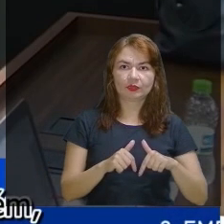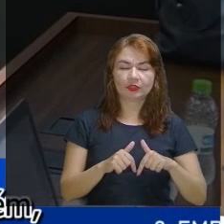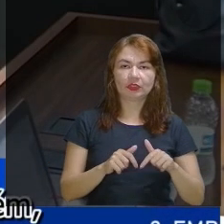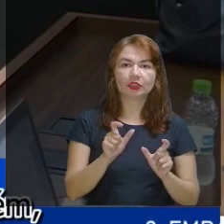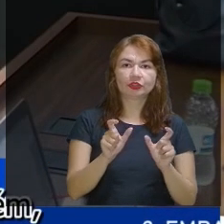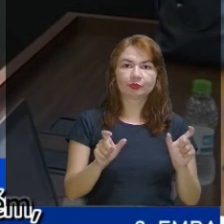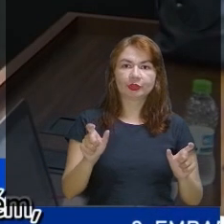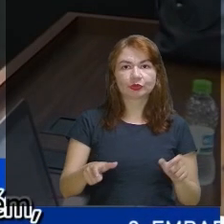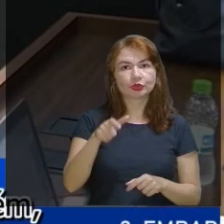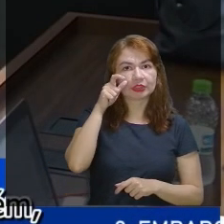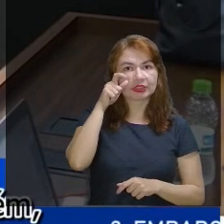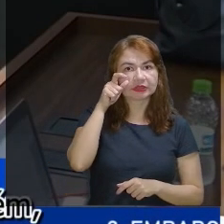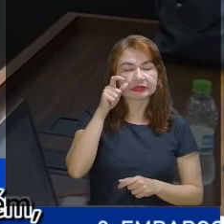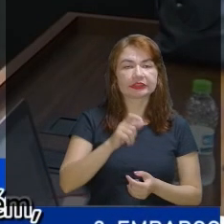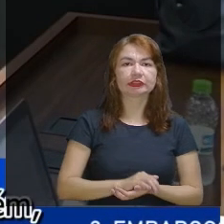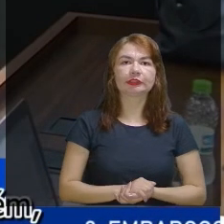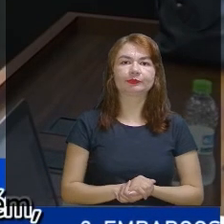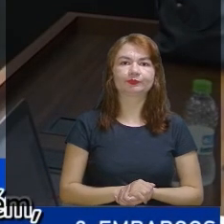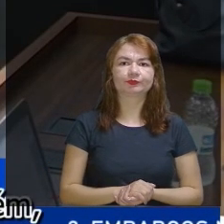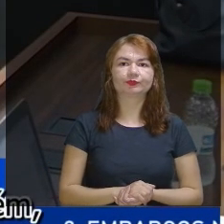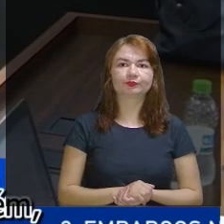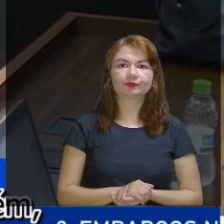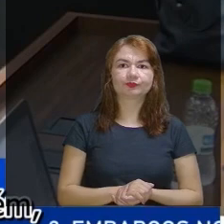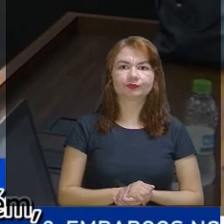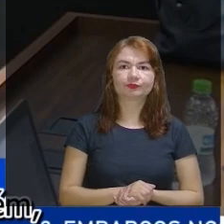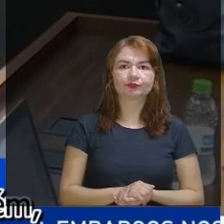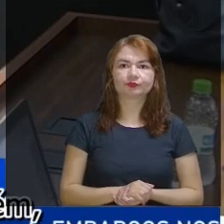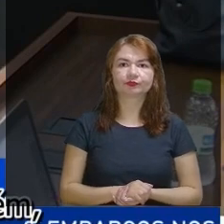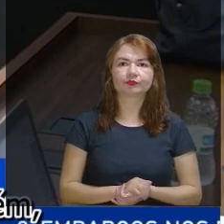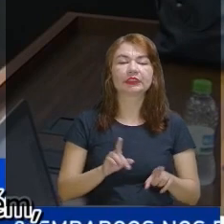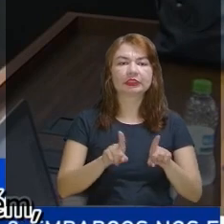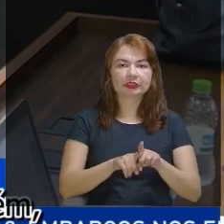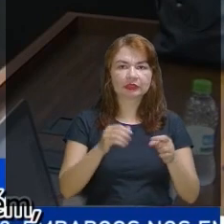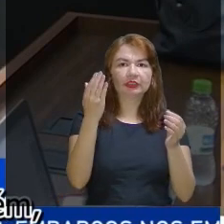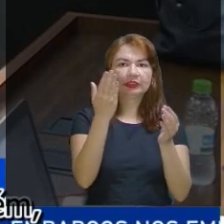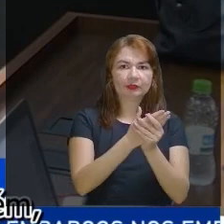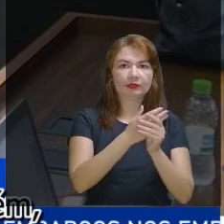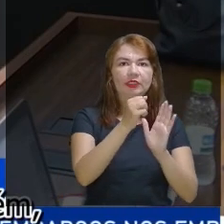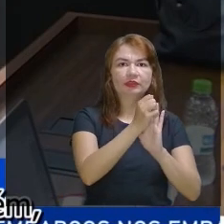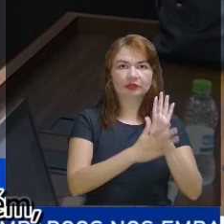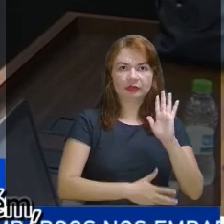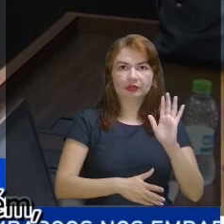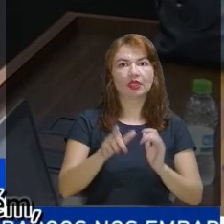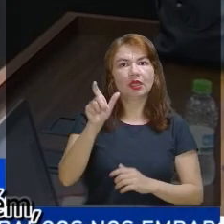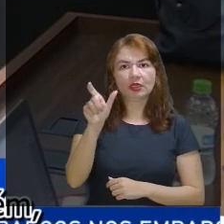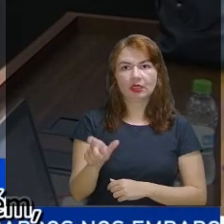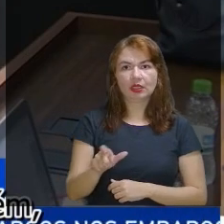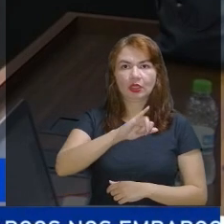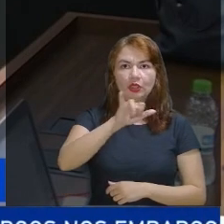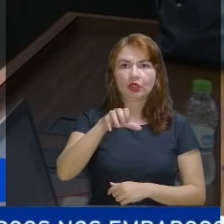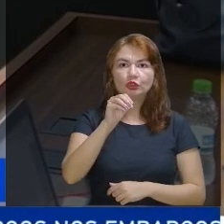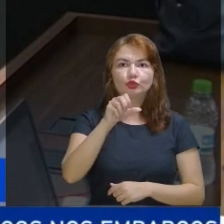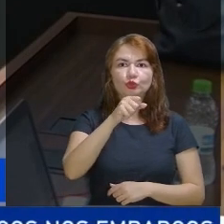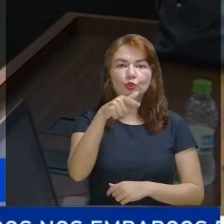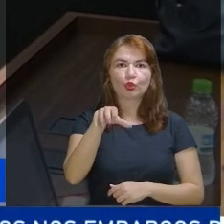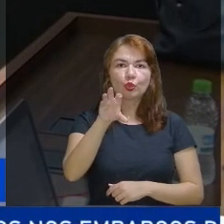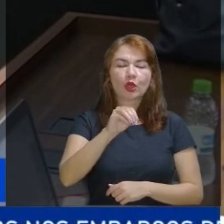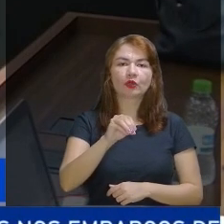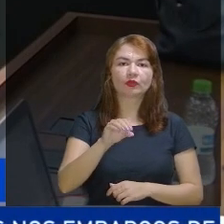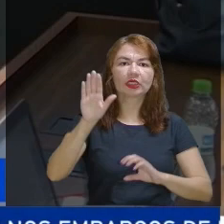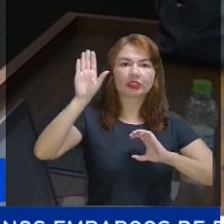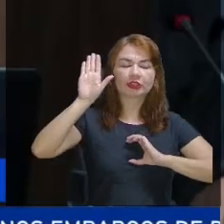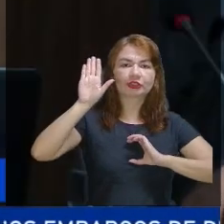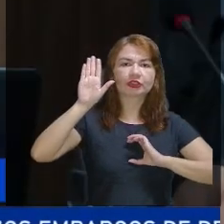Senhor presidente, no caso aqui, se trata também, são embargos de João de Deus Rodrigues de Salles, candidato a deputado